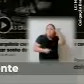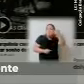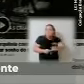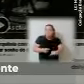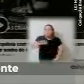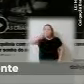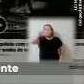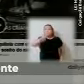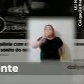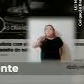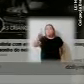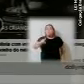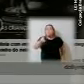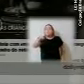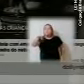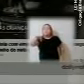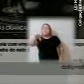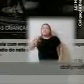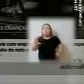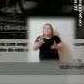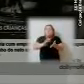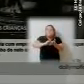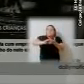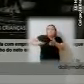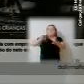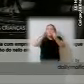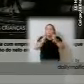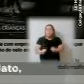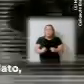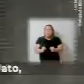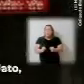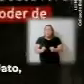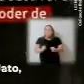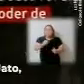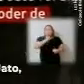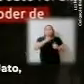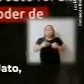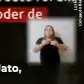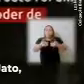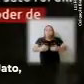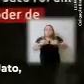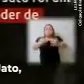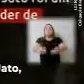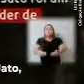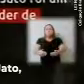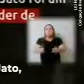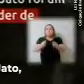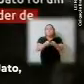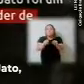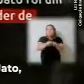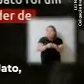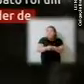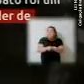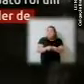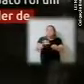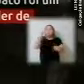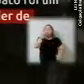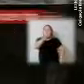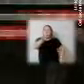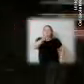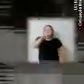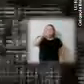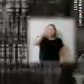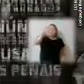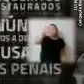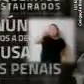PT fica ainda mais evidente Quando Zé Dirceu quer tirar o poder do Ministério Público E enfraquecer a Lava Jato A